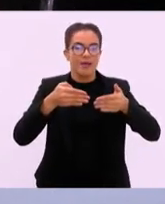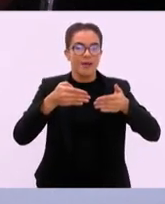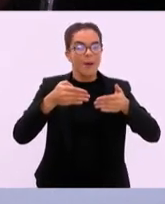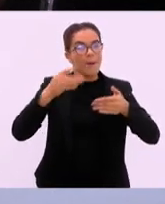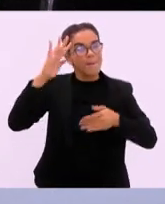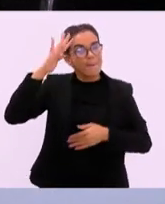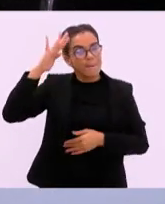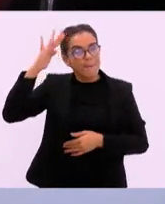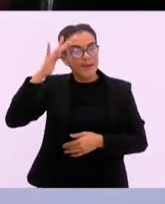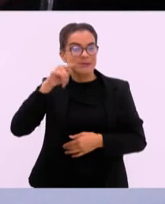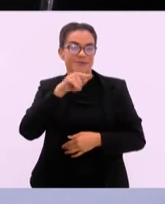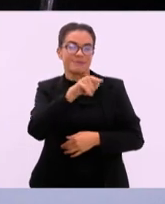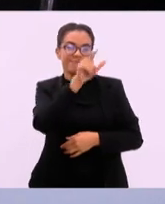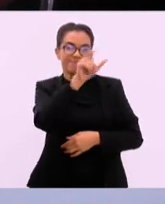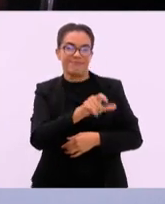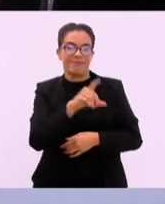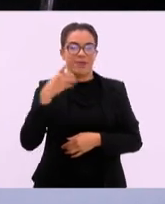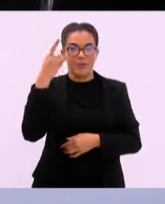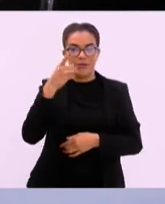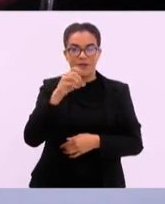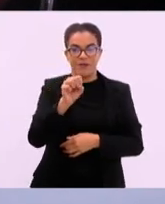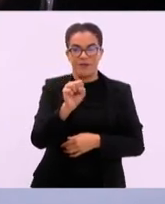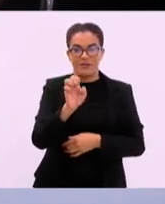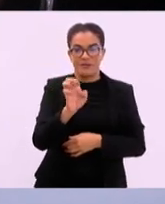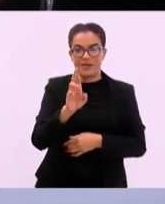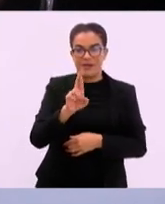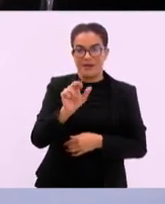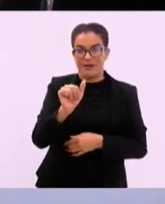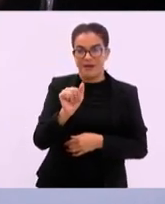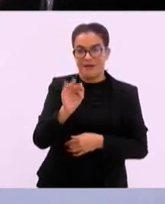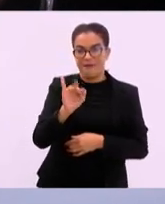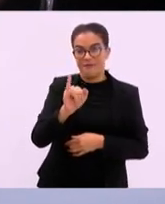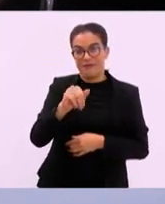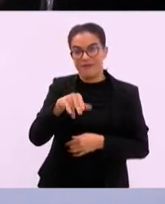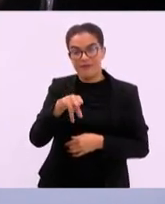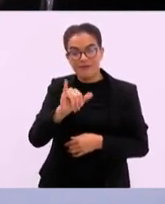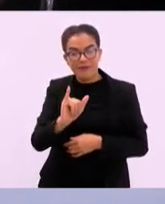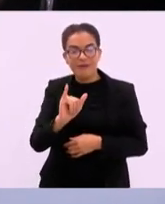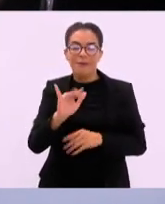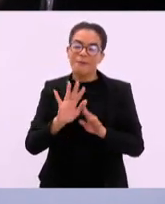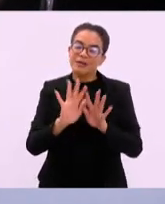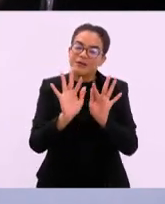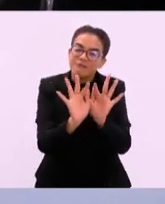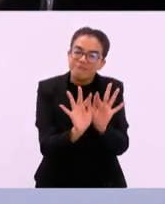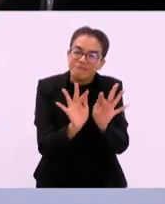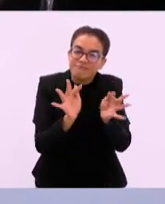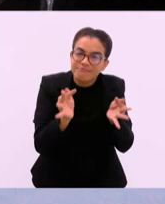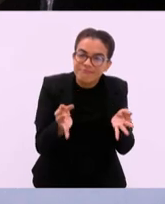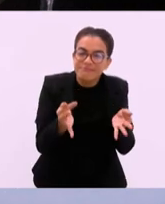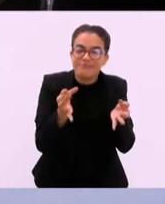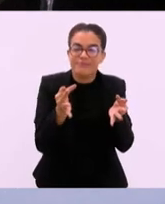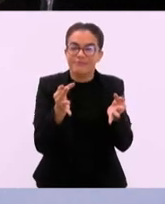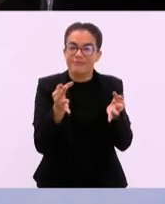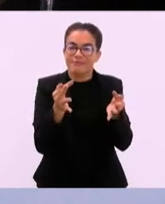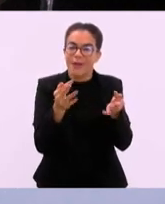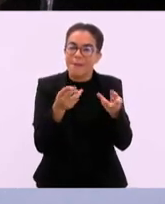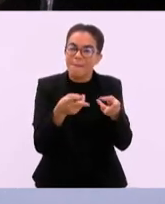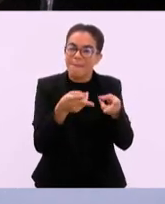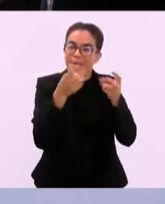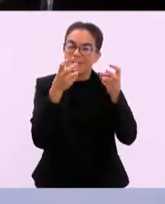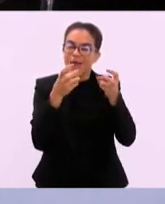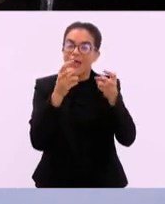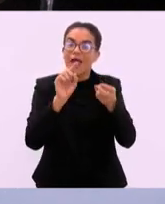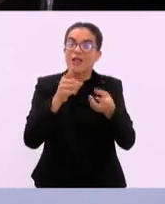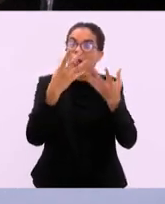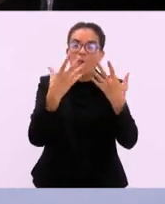deputado Serafini, apesar de achar que é uma sutileza, porque o importante aí é rejeitar